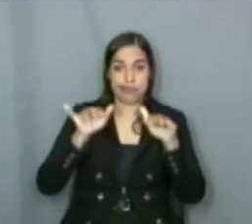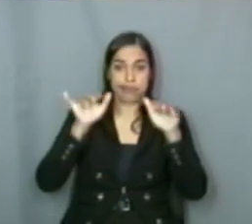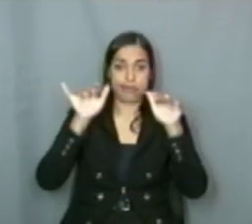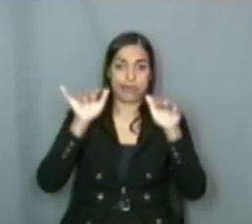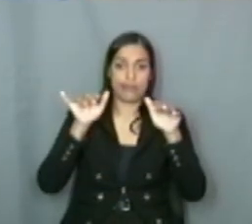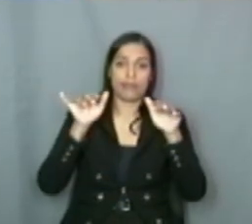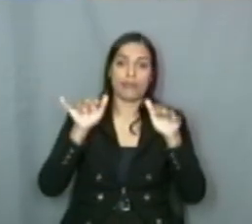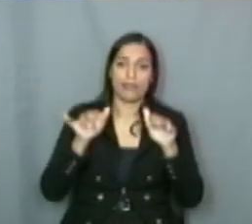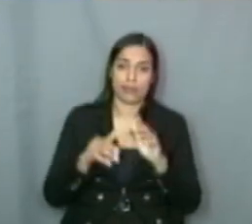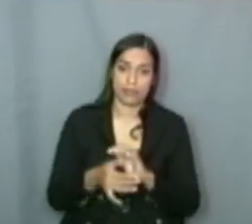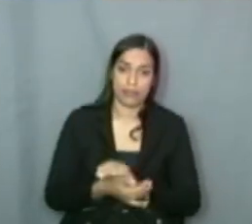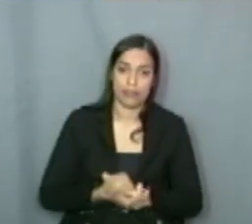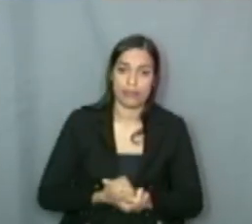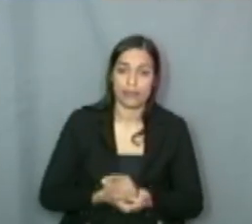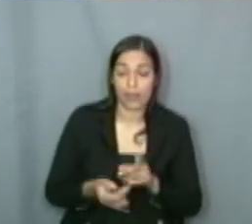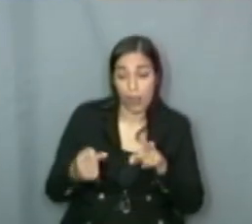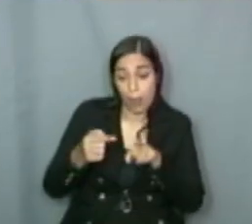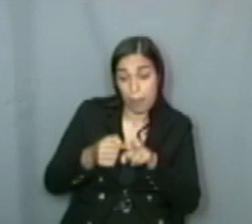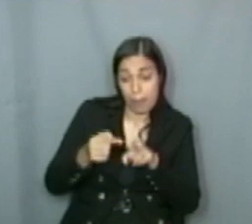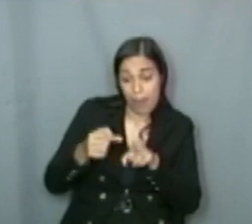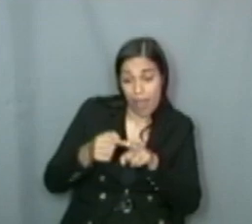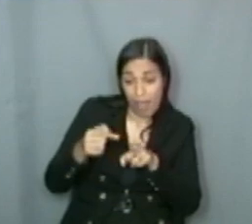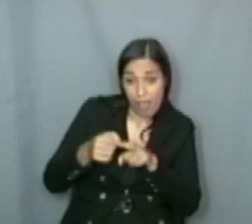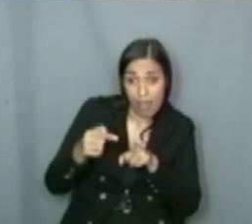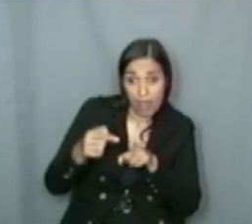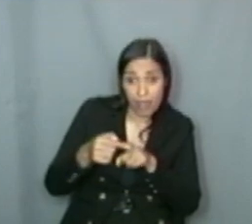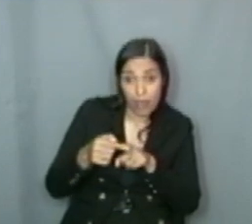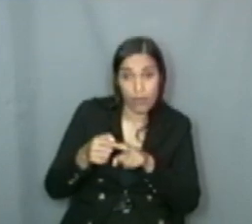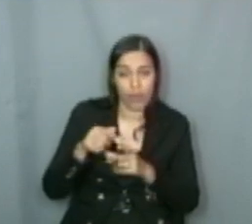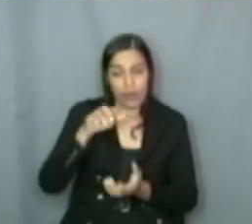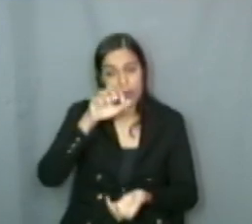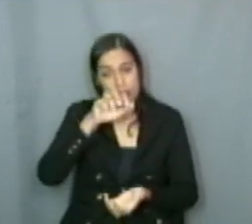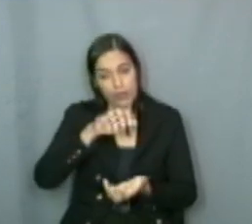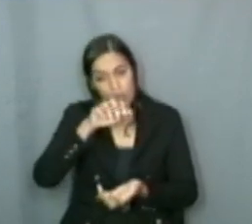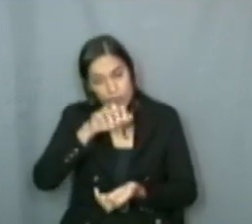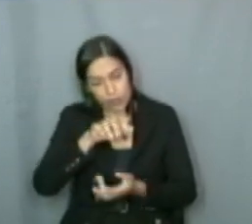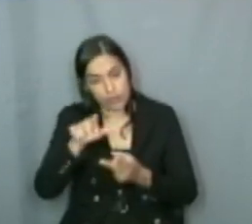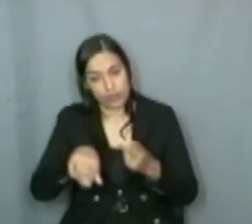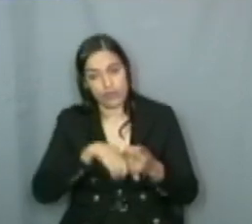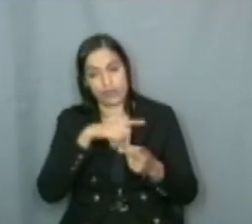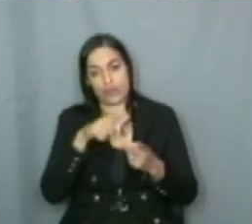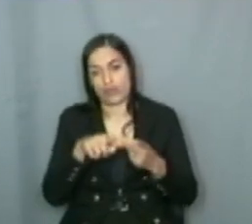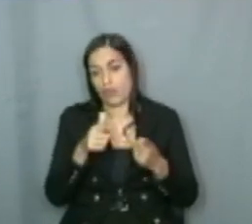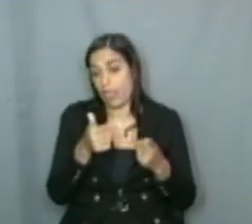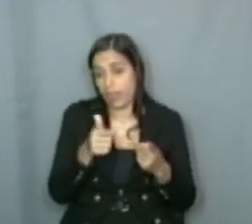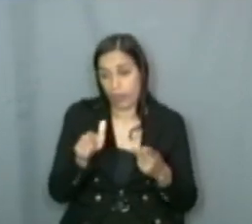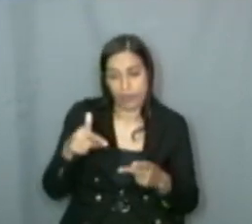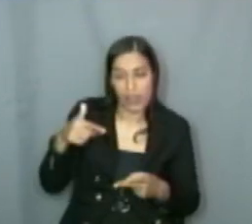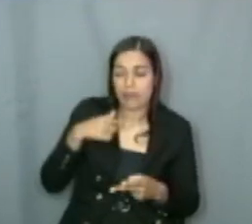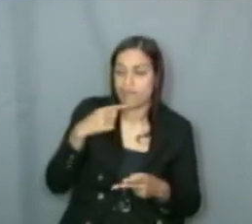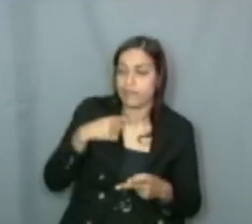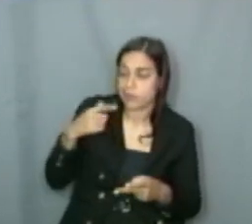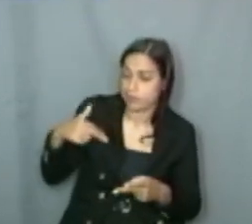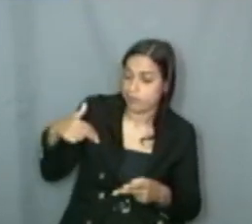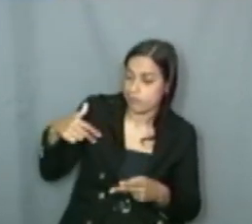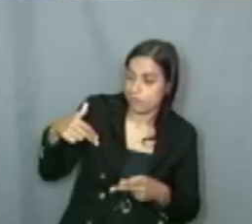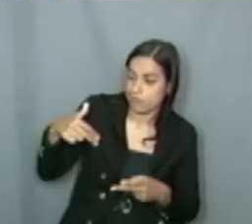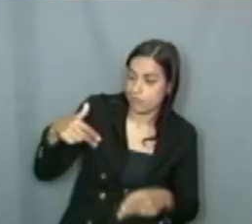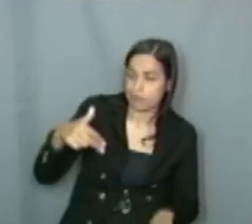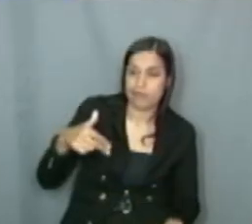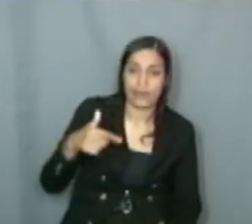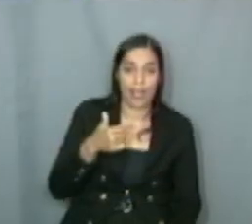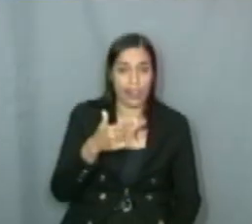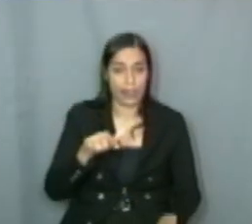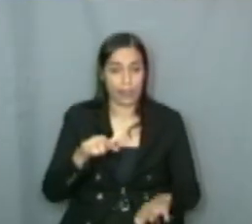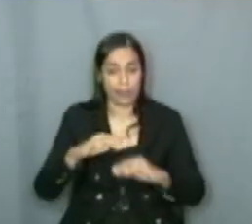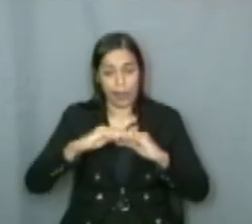E aí um bairro em que sua maioria moram idosos, que já não tem mobilidade, que já não tem